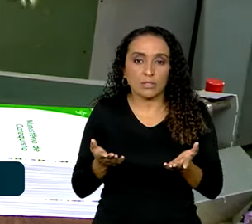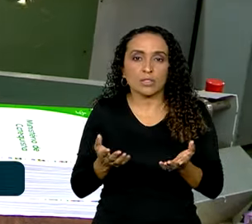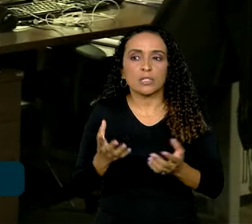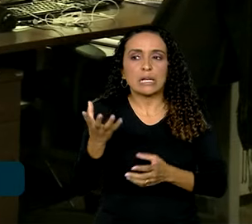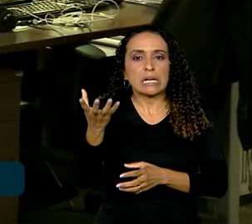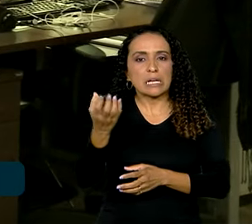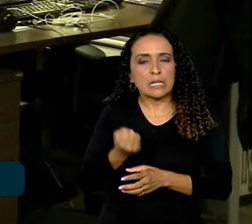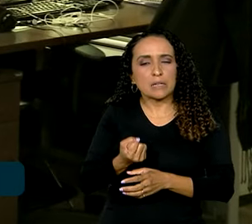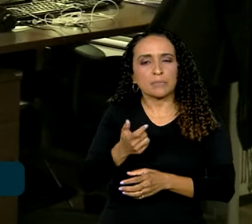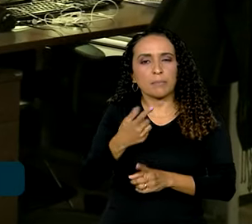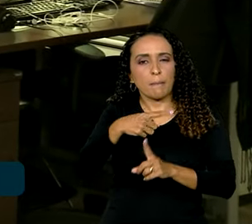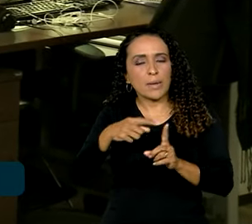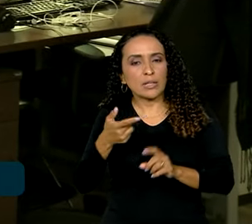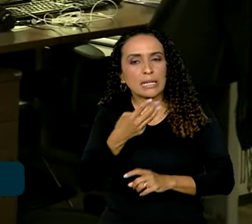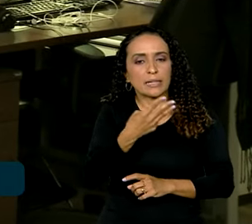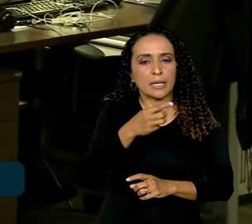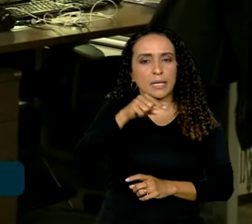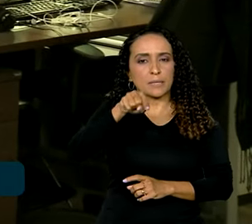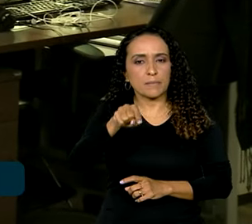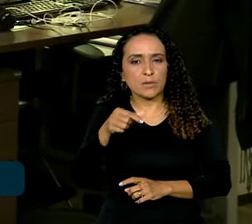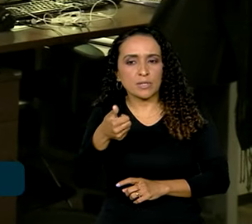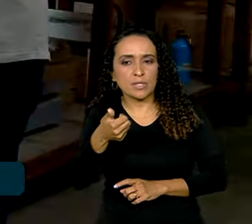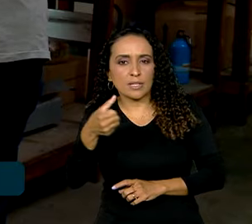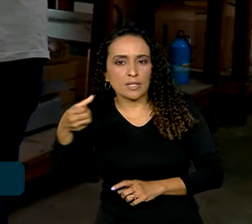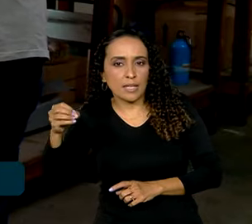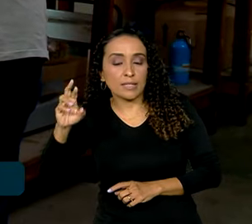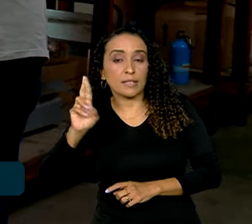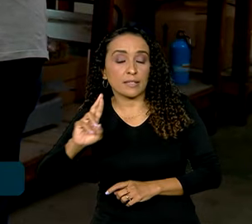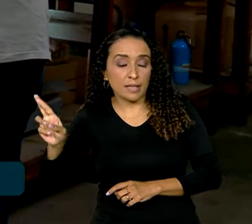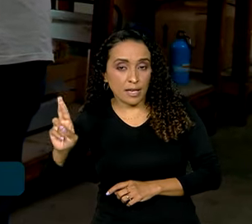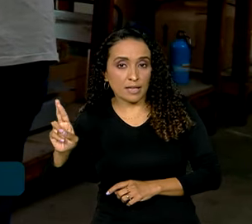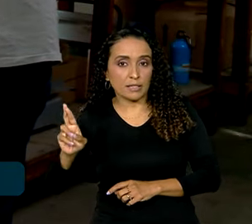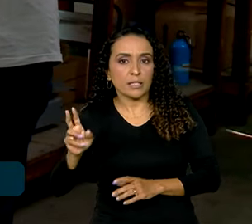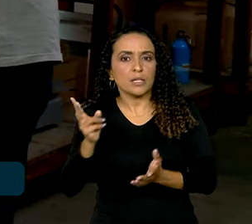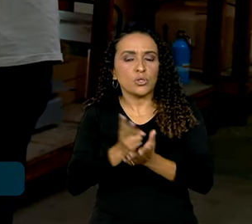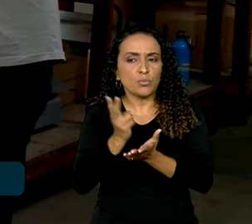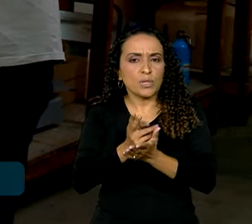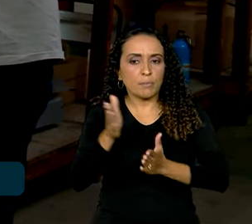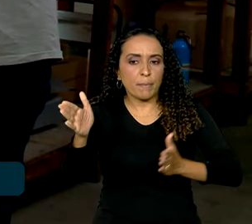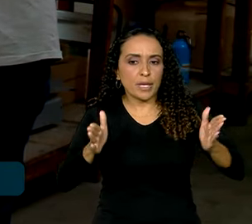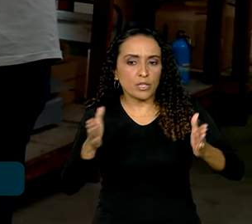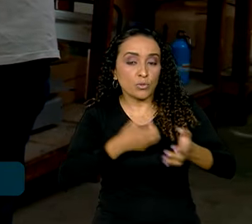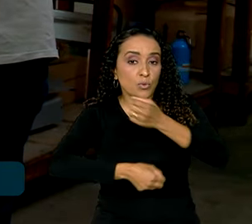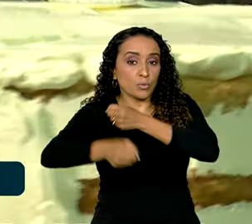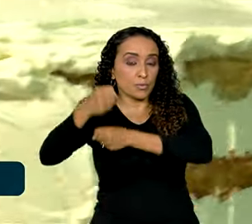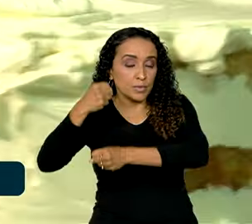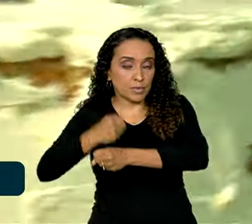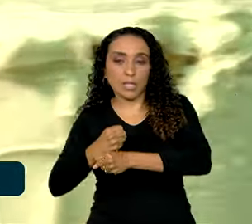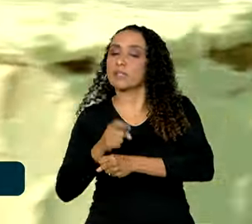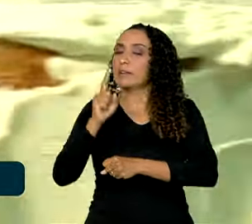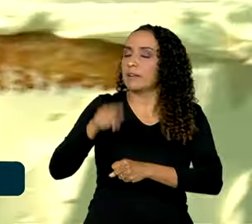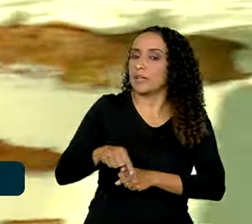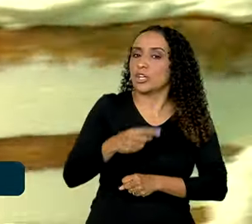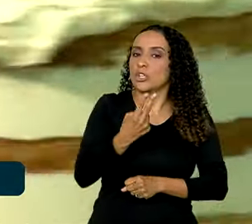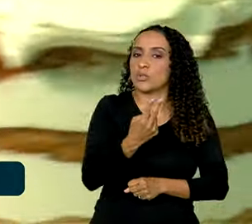país foi de R$ 3.110 e no mesmo período do ano anterior era